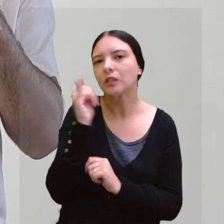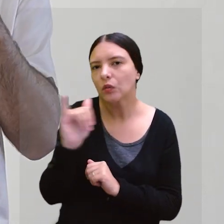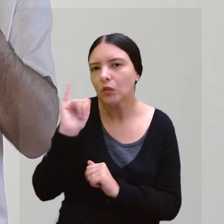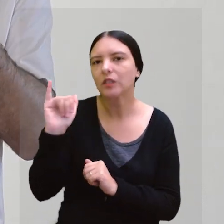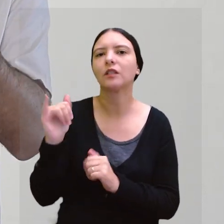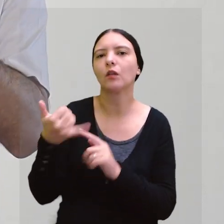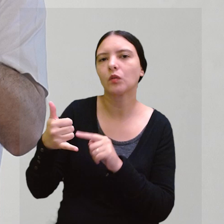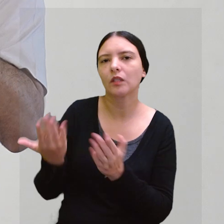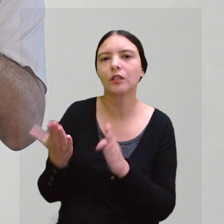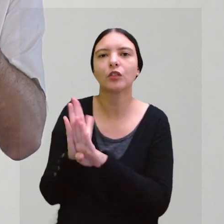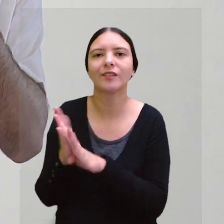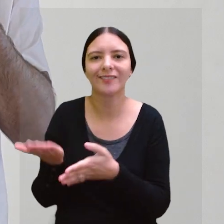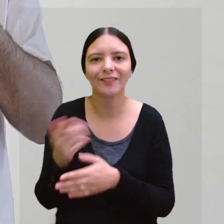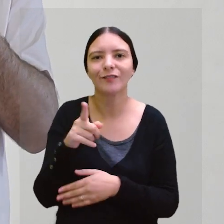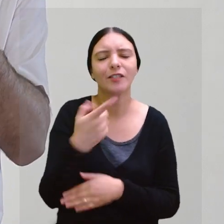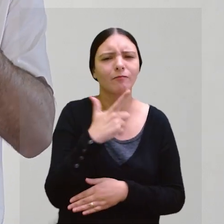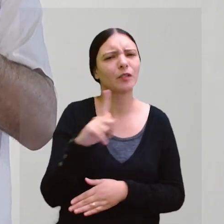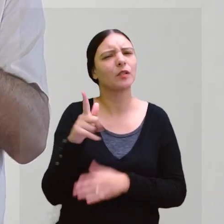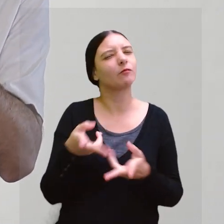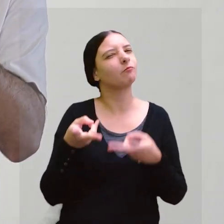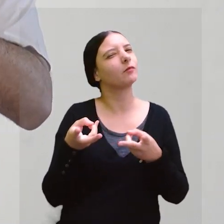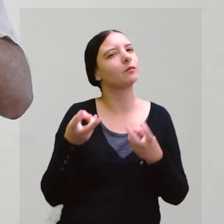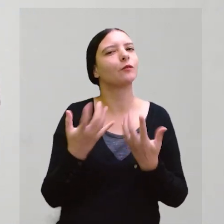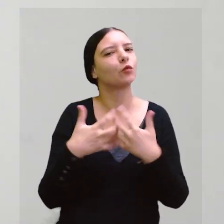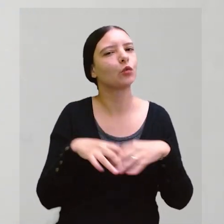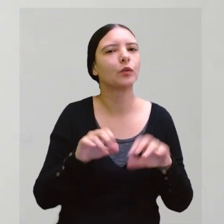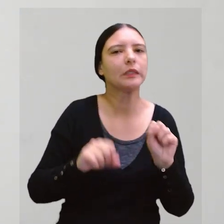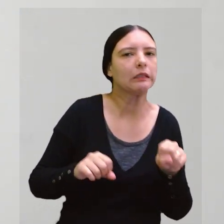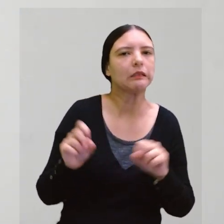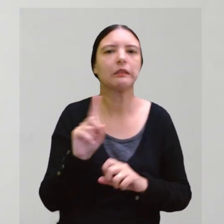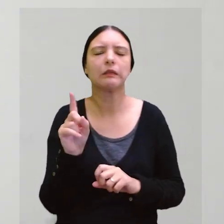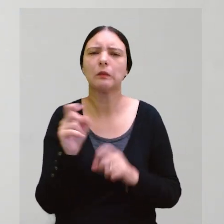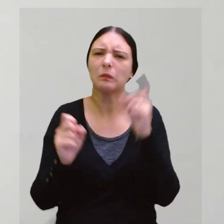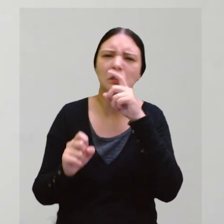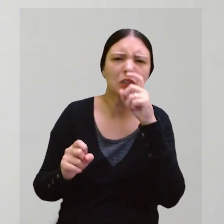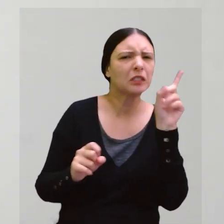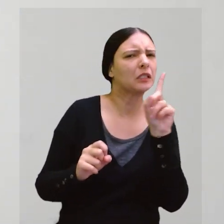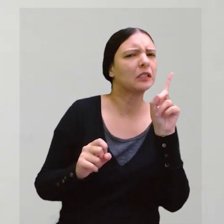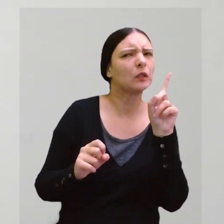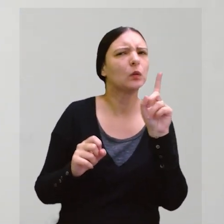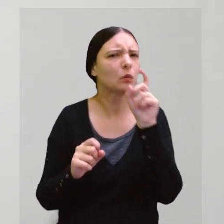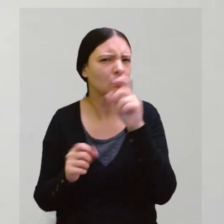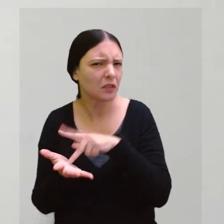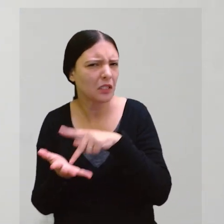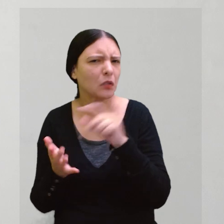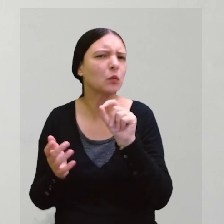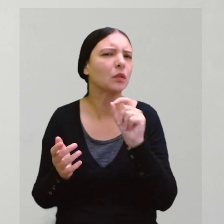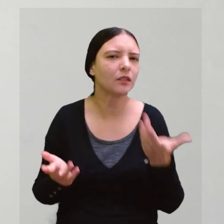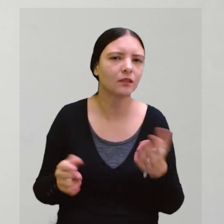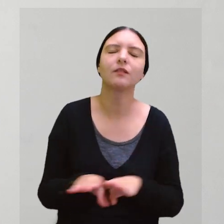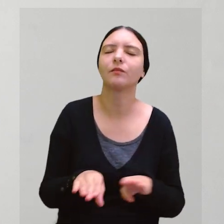Com melhor domínio de linguagem, você vai perceber ali o que funciona, o que não funciona, o que ali é mentira, o que não é. Então,